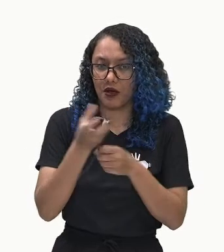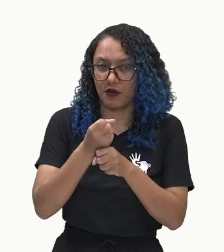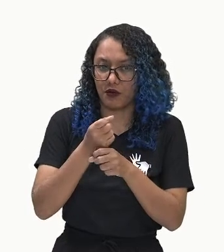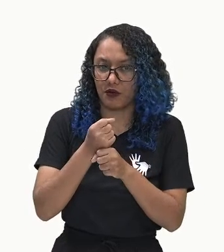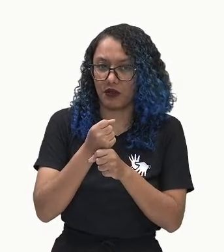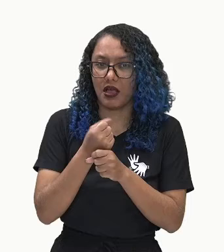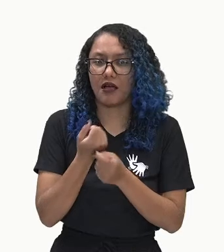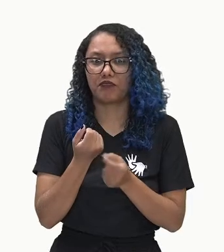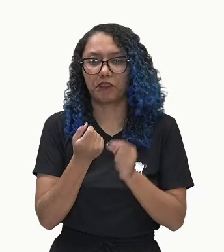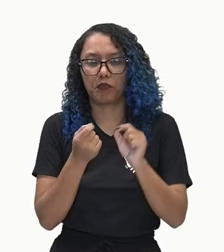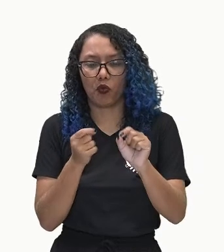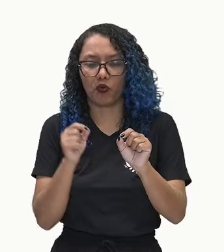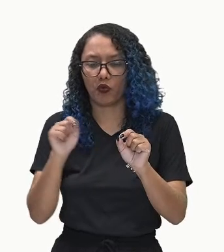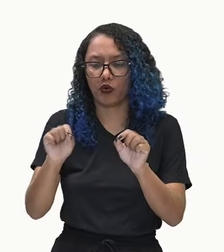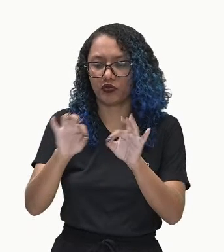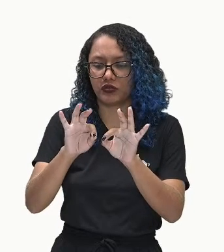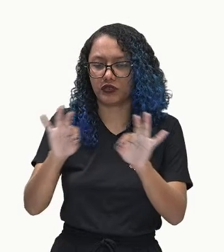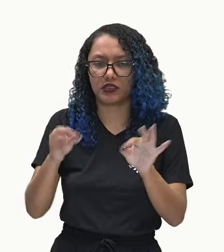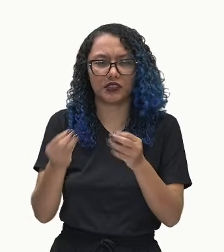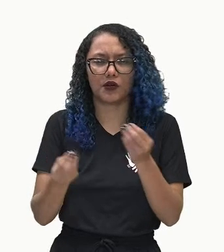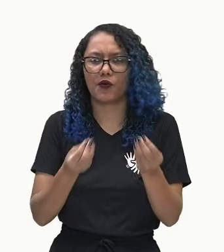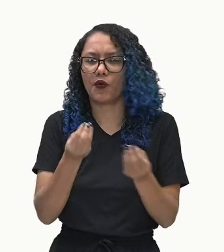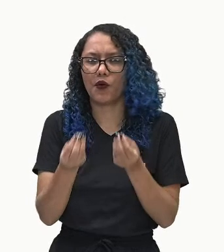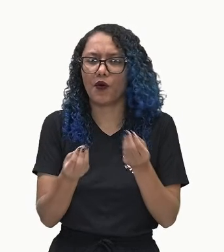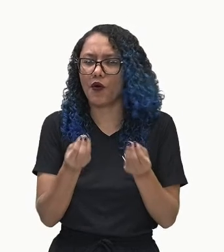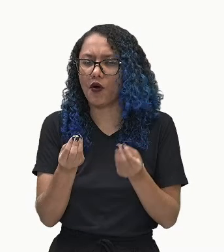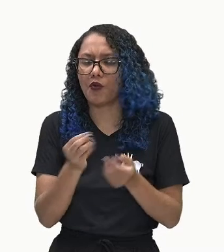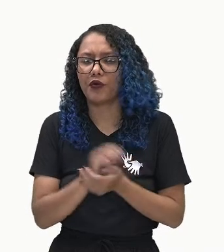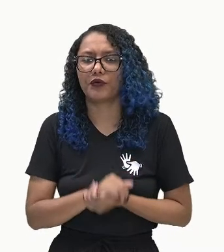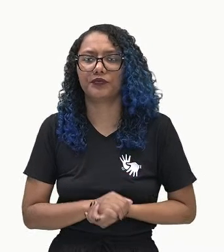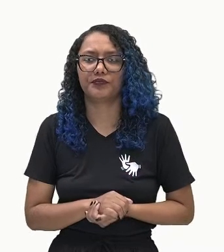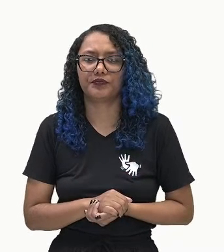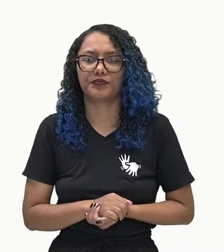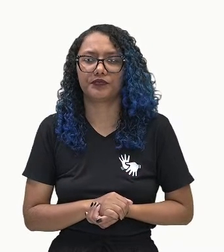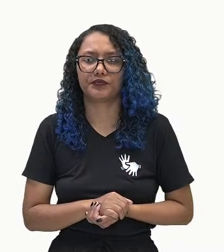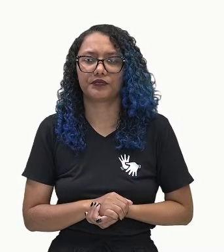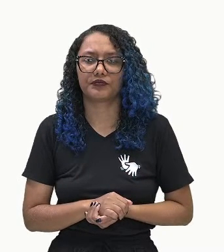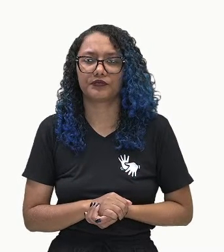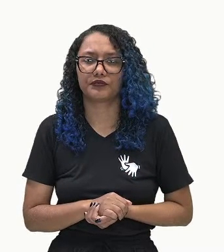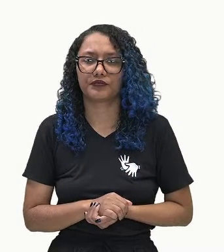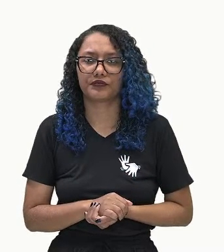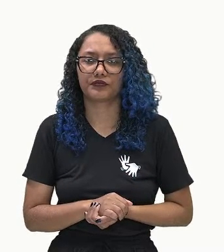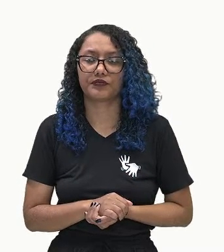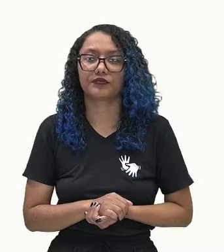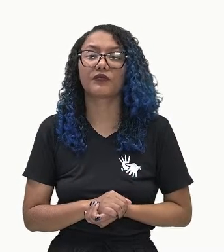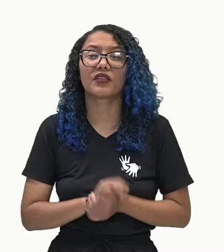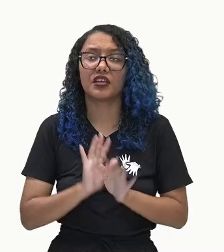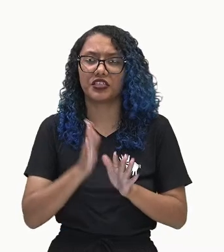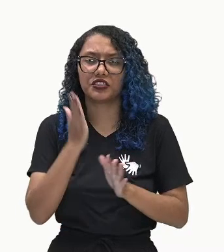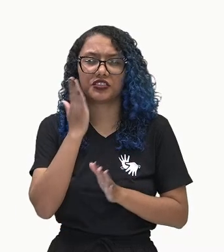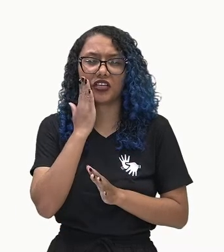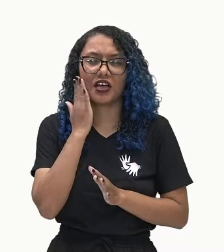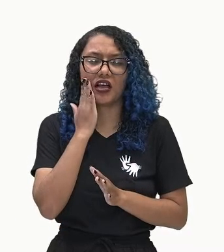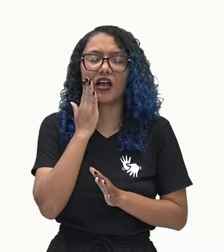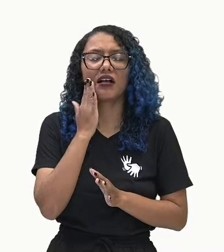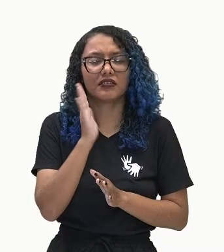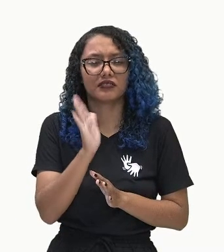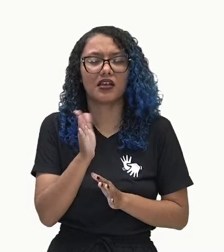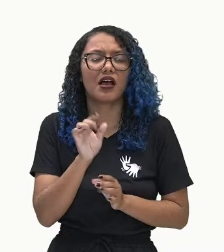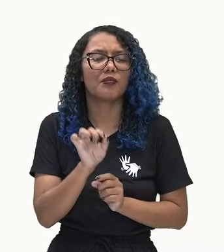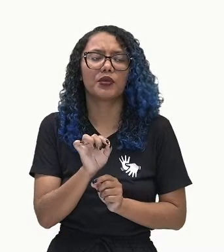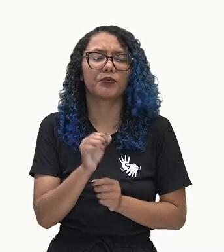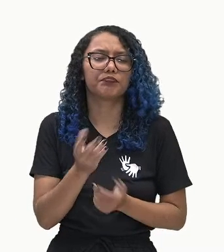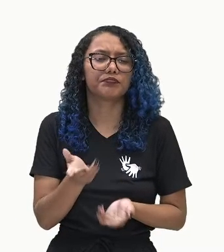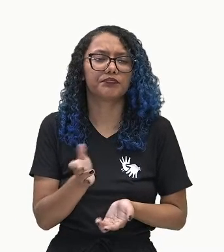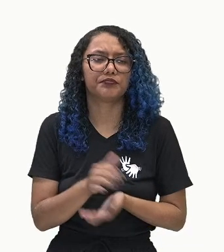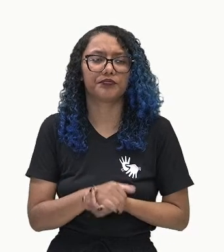distância entre esses dois pontos, conhecendo justamente como se calcular, aqui no caso,